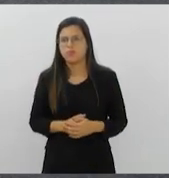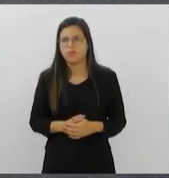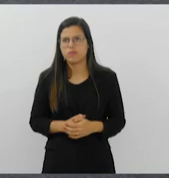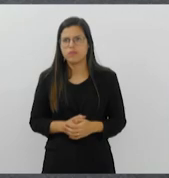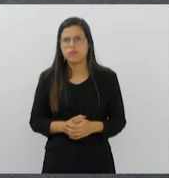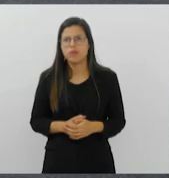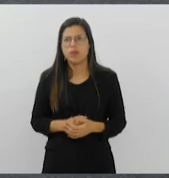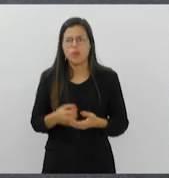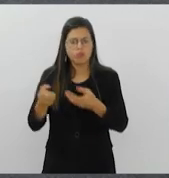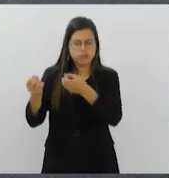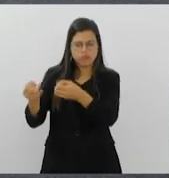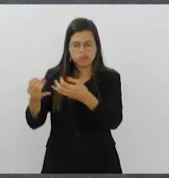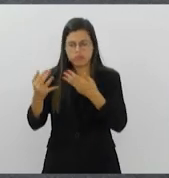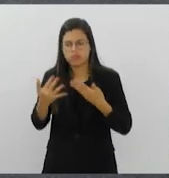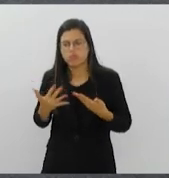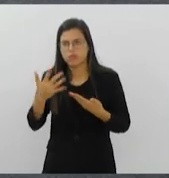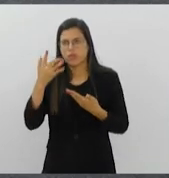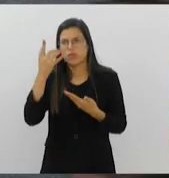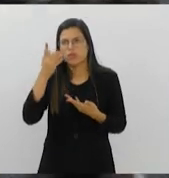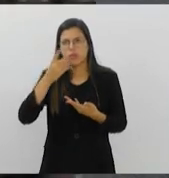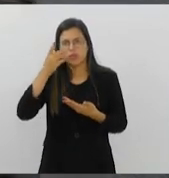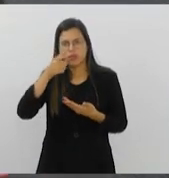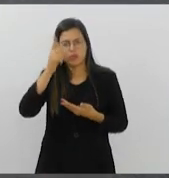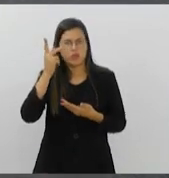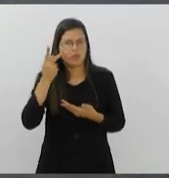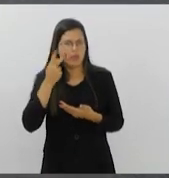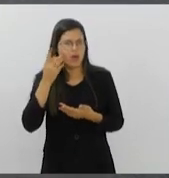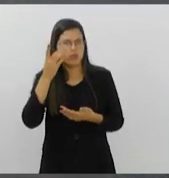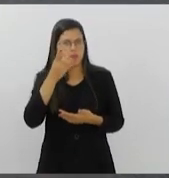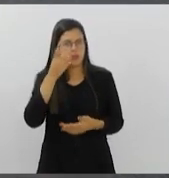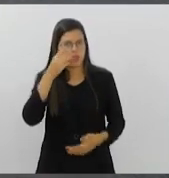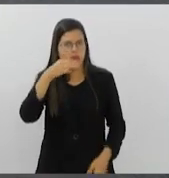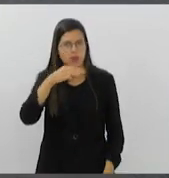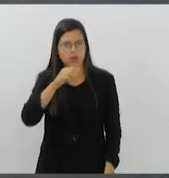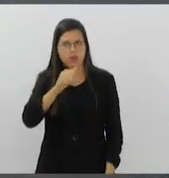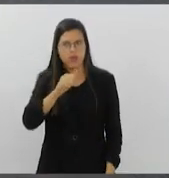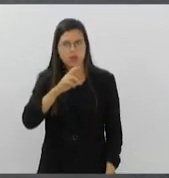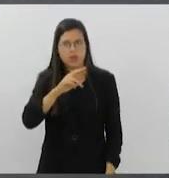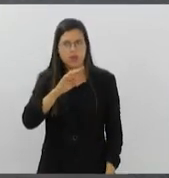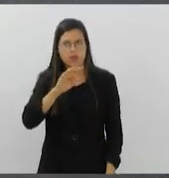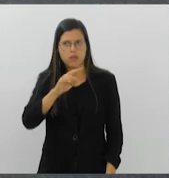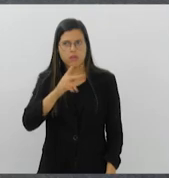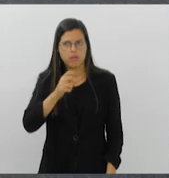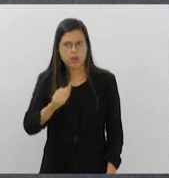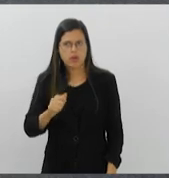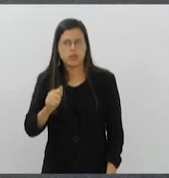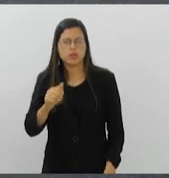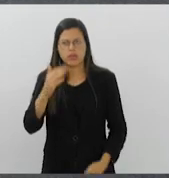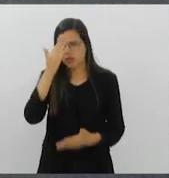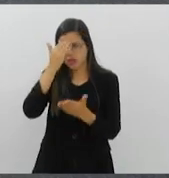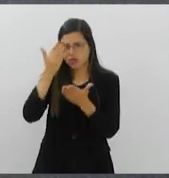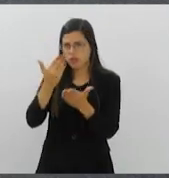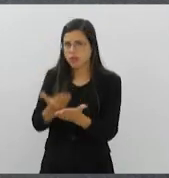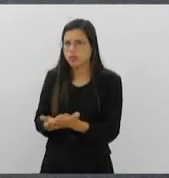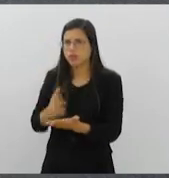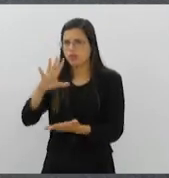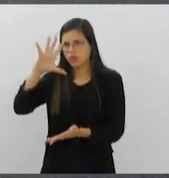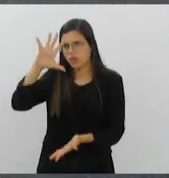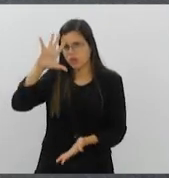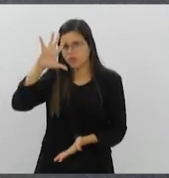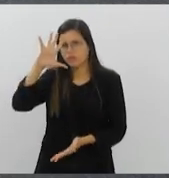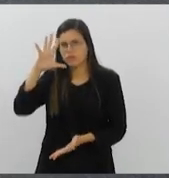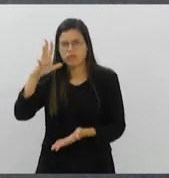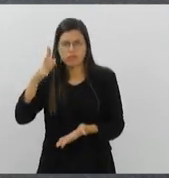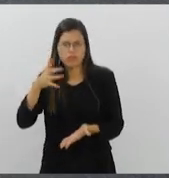atenção as ponderações do deputado Luiz Paulo e da deputada Marta Rocha, e acho que essa saída pode resultar em algo